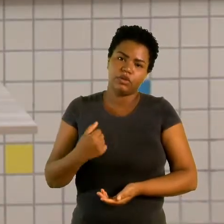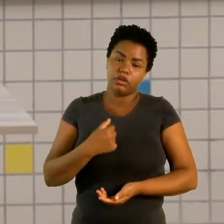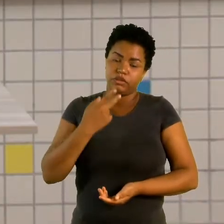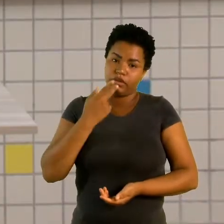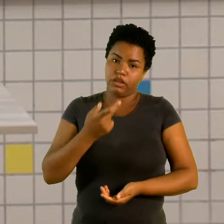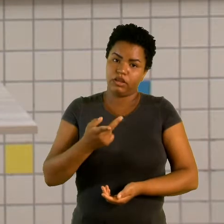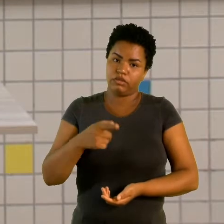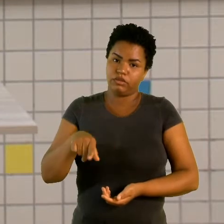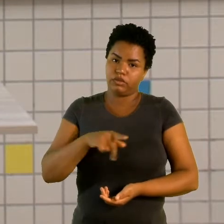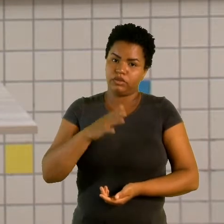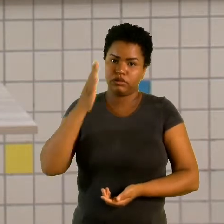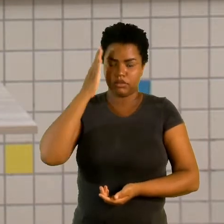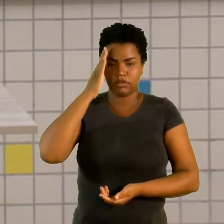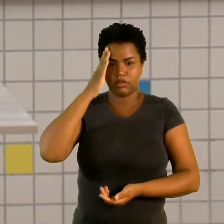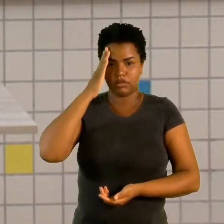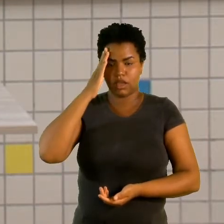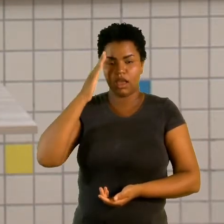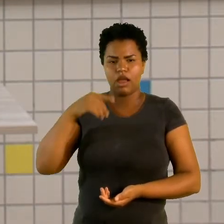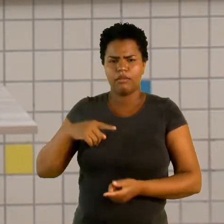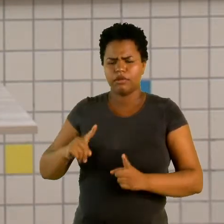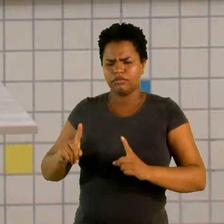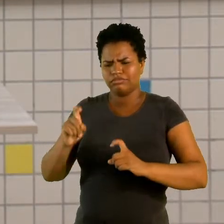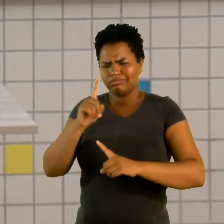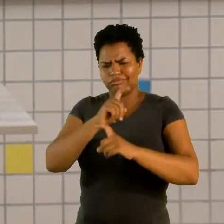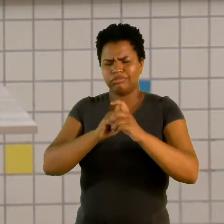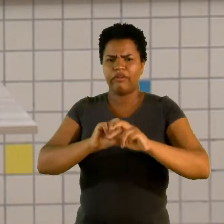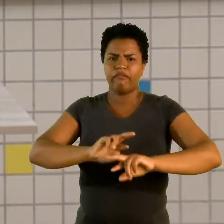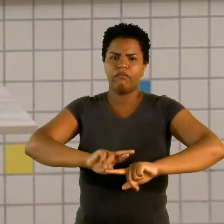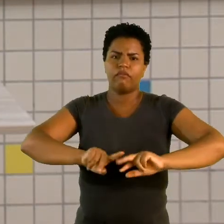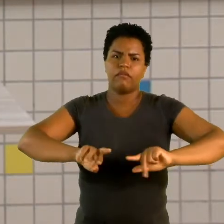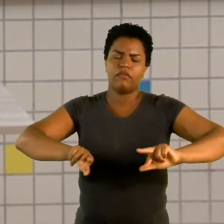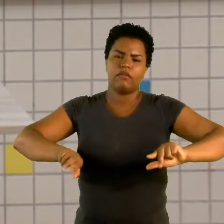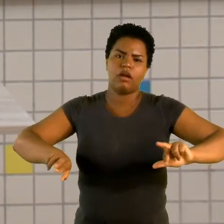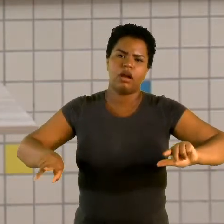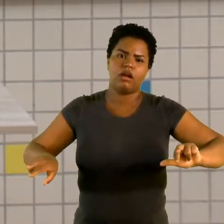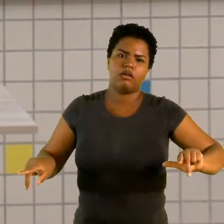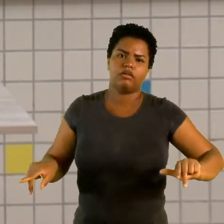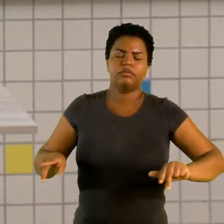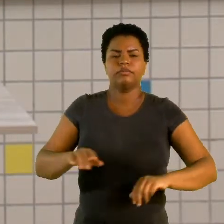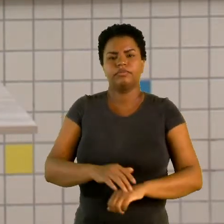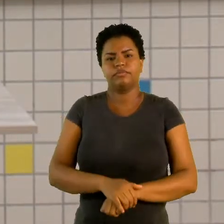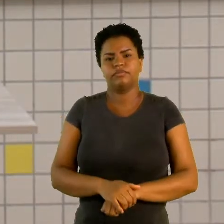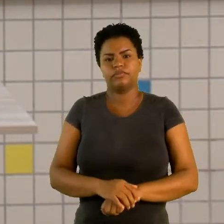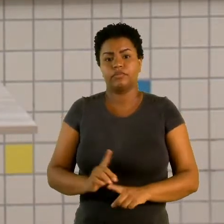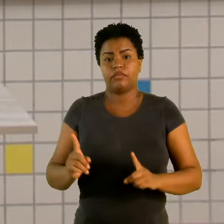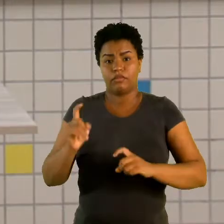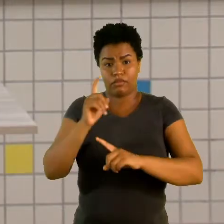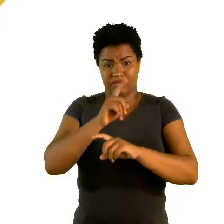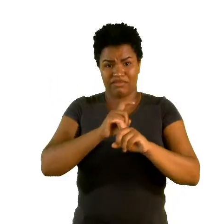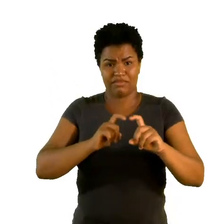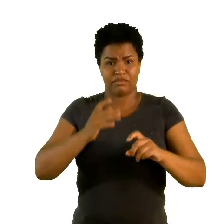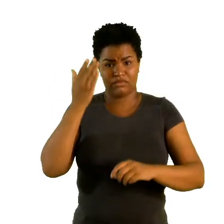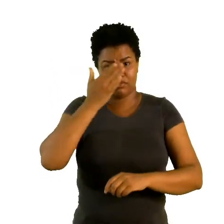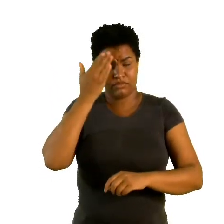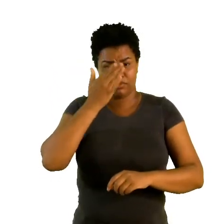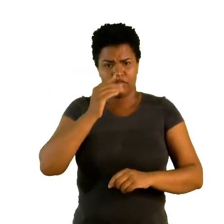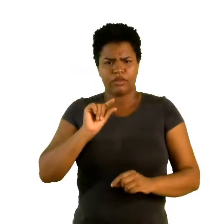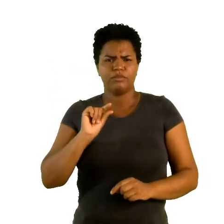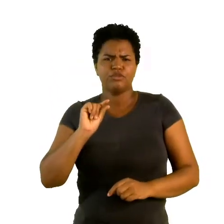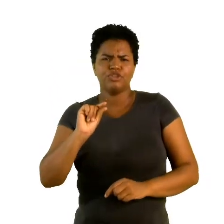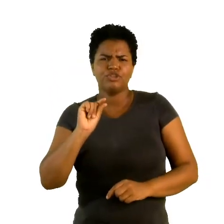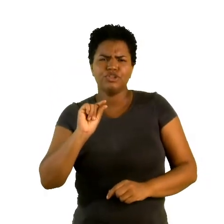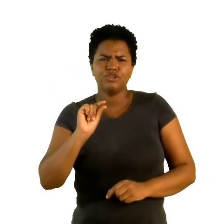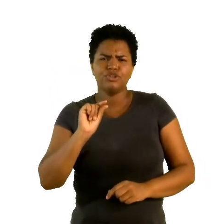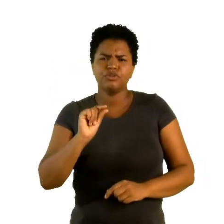o micro-organismo, eles são vários, né? Os micro-organismos são seres muito pequenos,